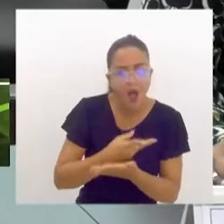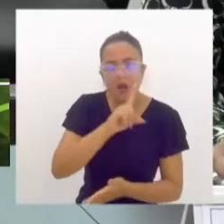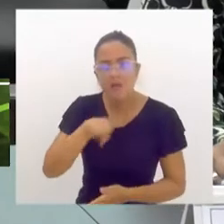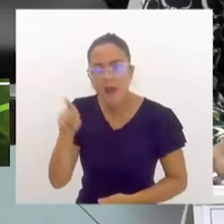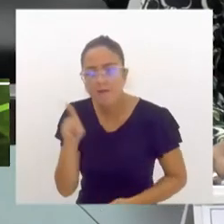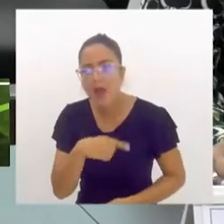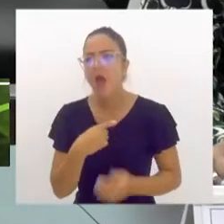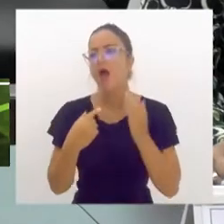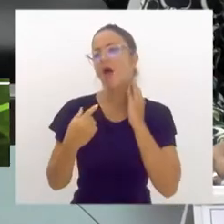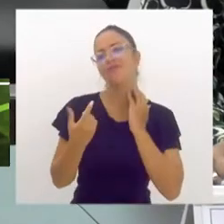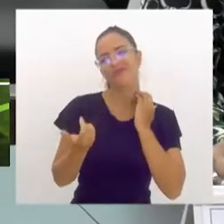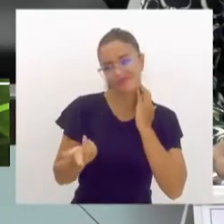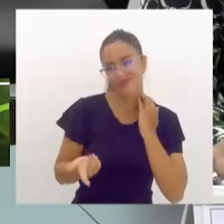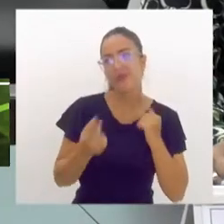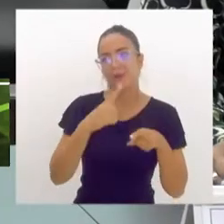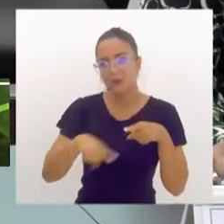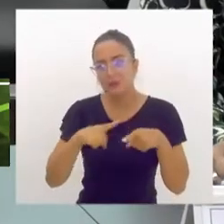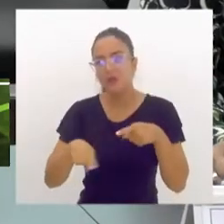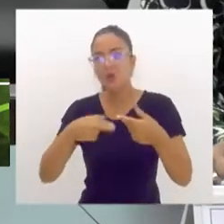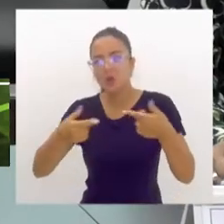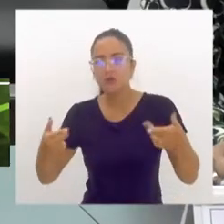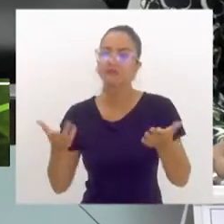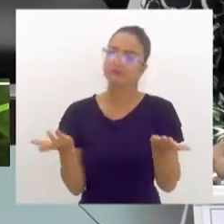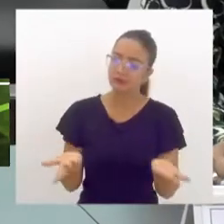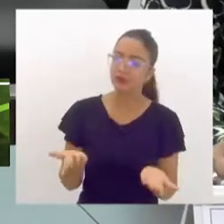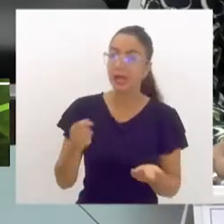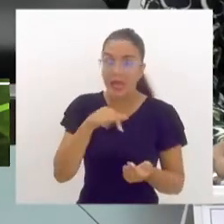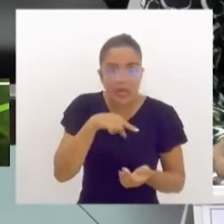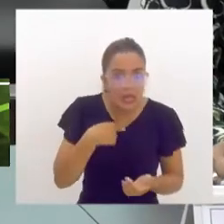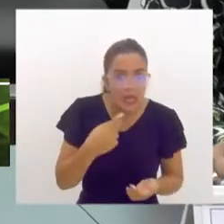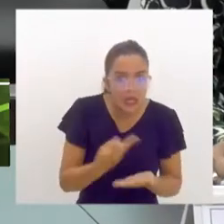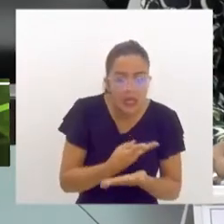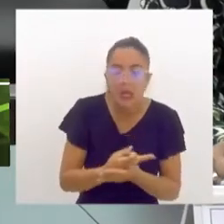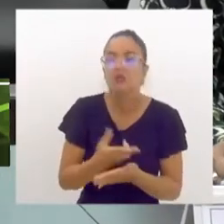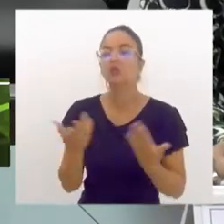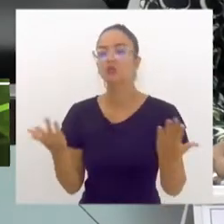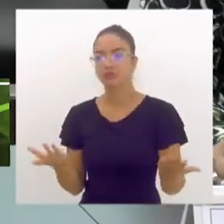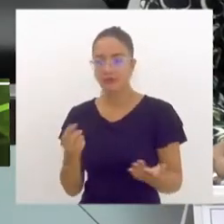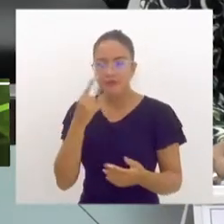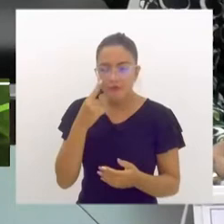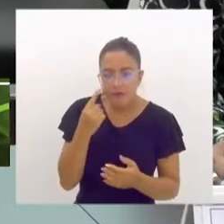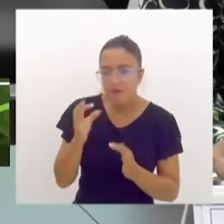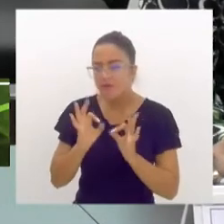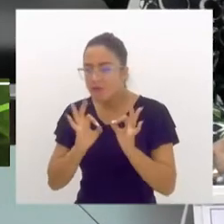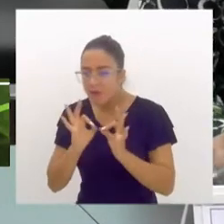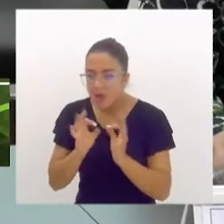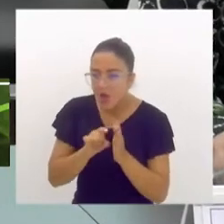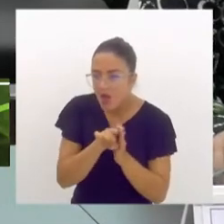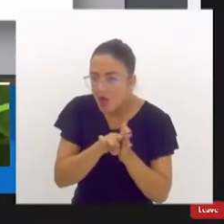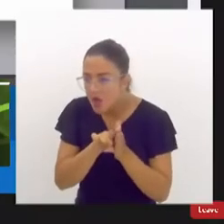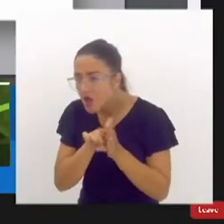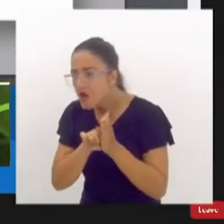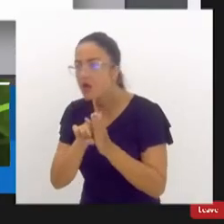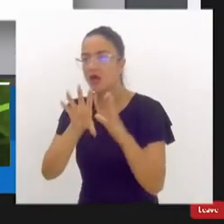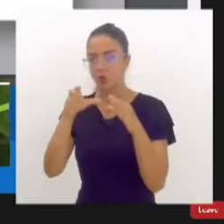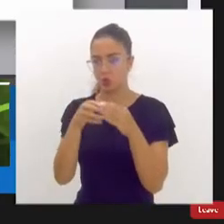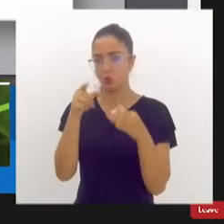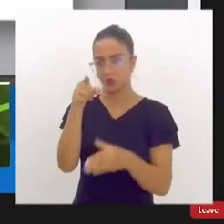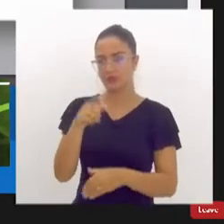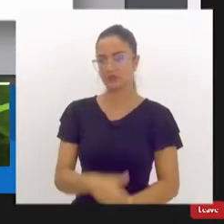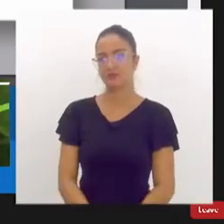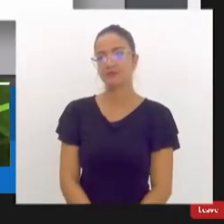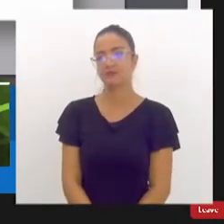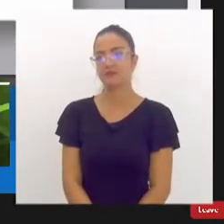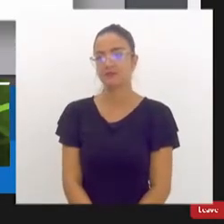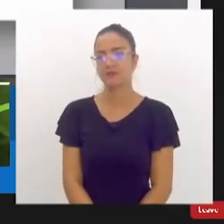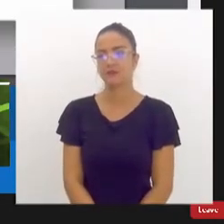eventuais demandas para que se avalie um ou outro programa também vão ser tratados nessas câmaras respectivas. Pode passar, por